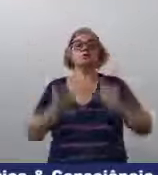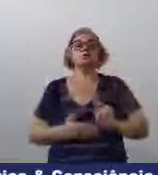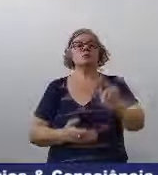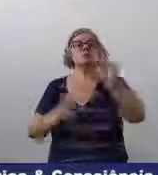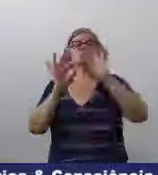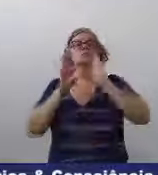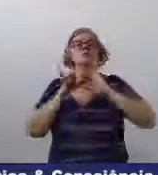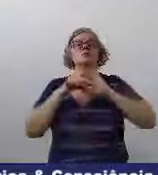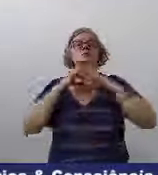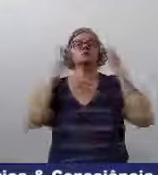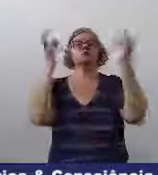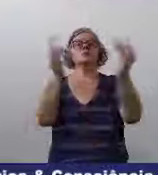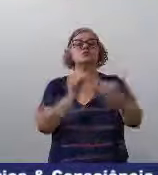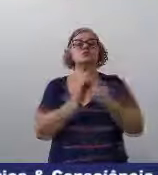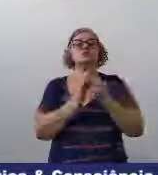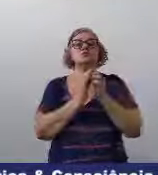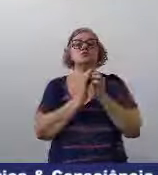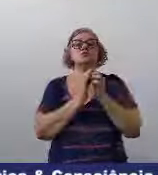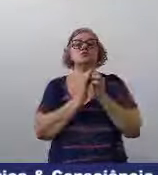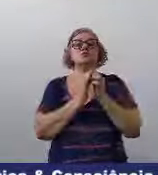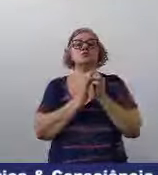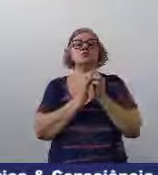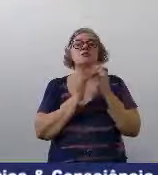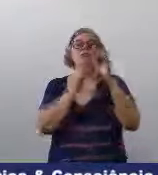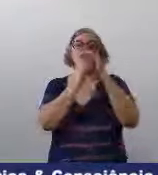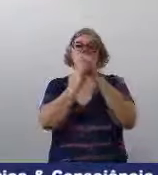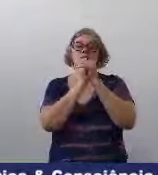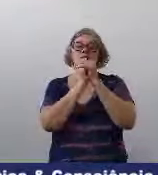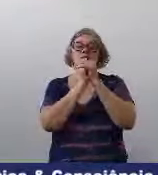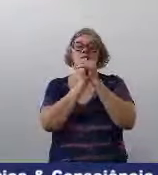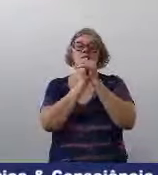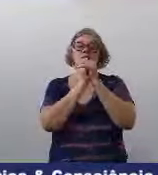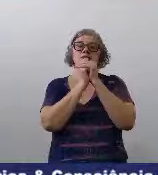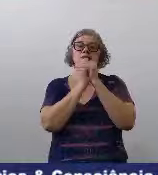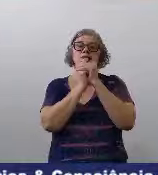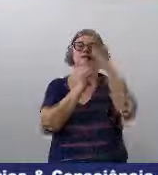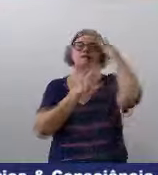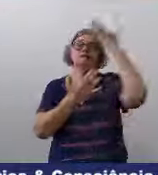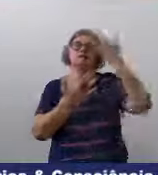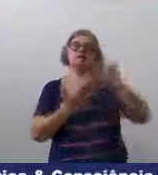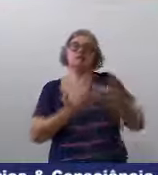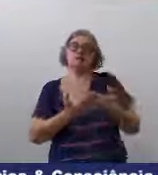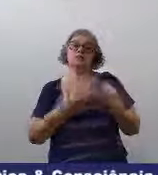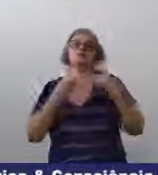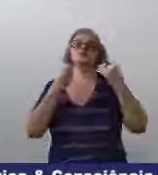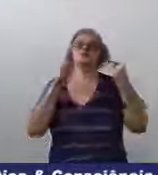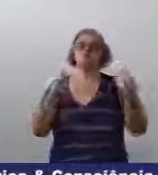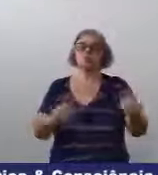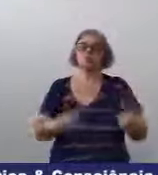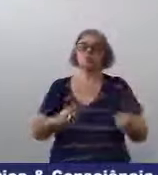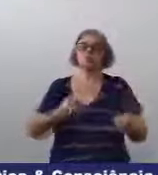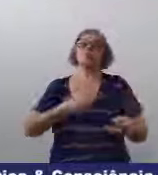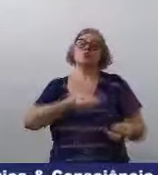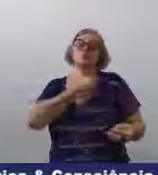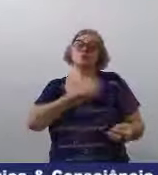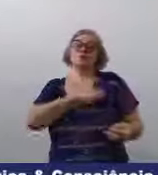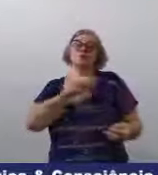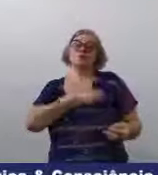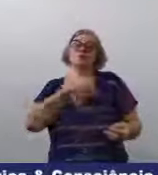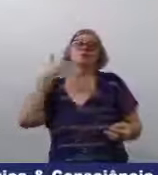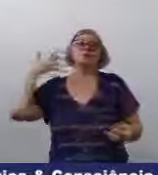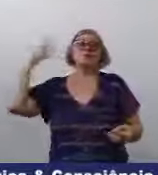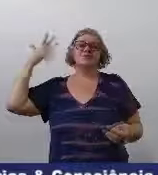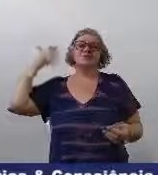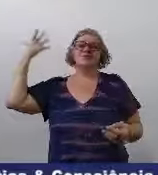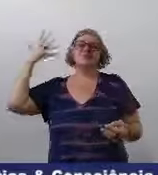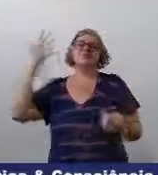todo sempre. Que assim seja, Senhor. Graças a Deus. Agradecemos muito a sua presença, Moacir, é uma alegria enorme